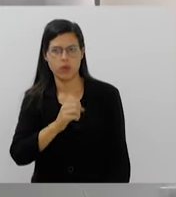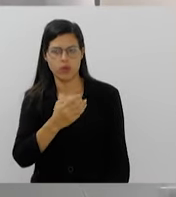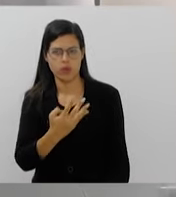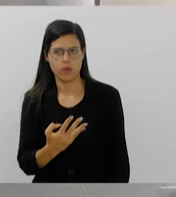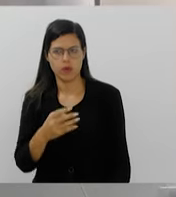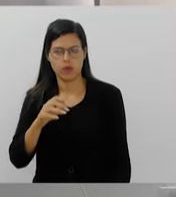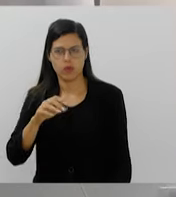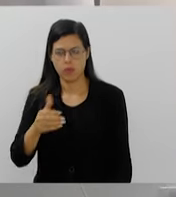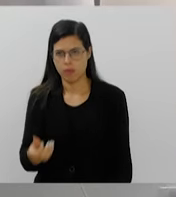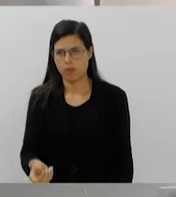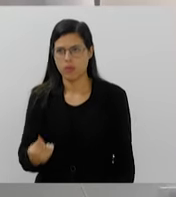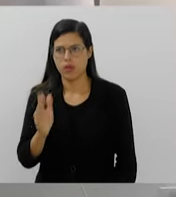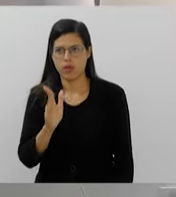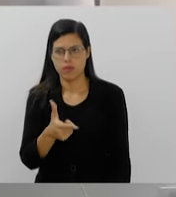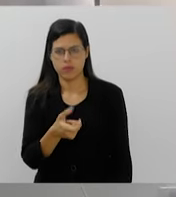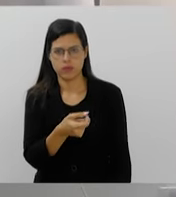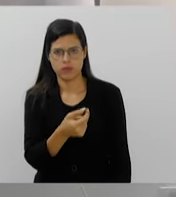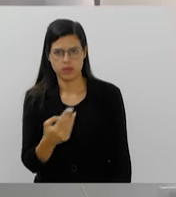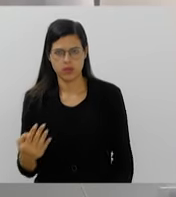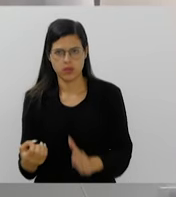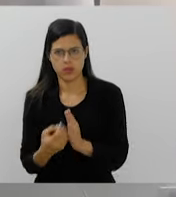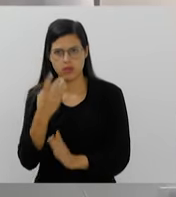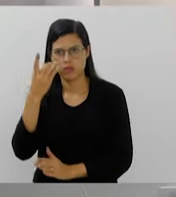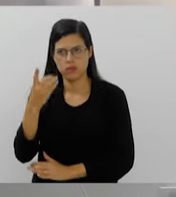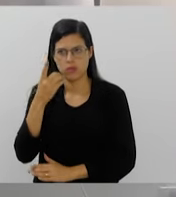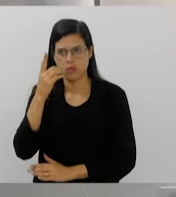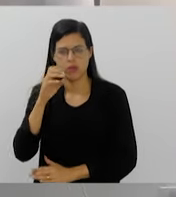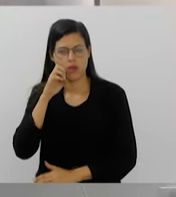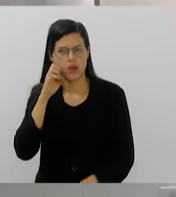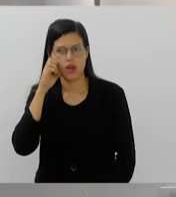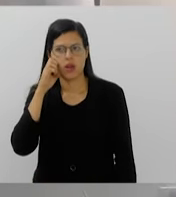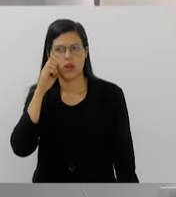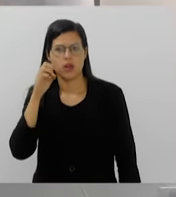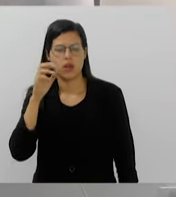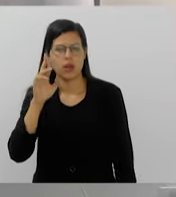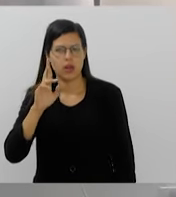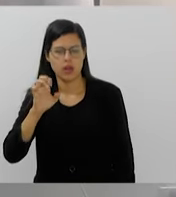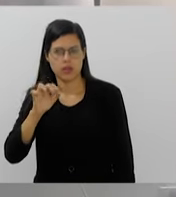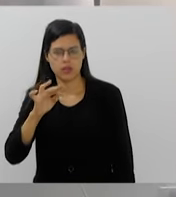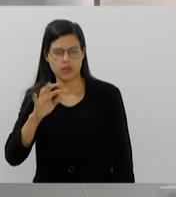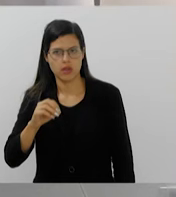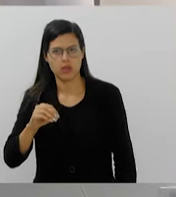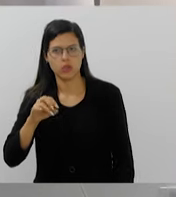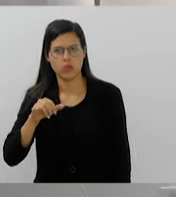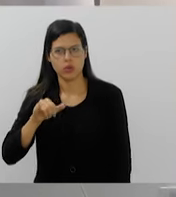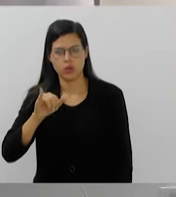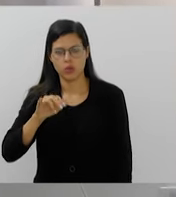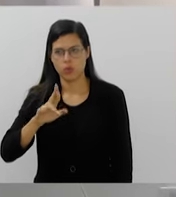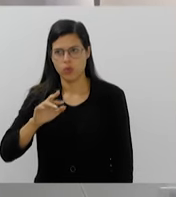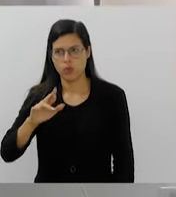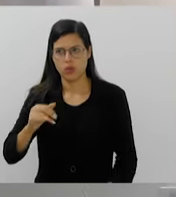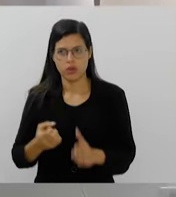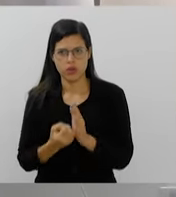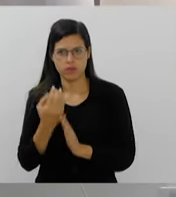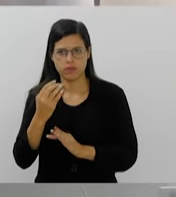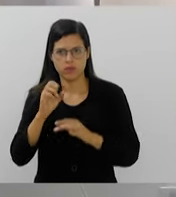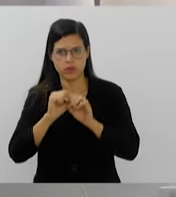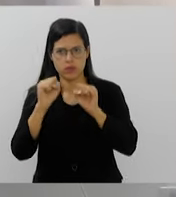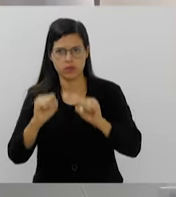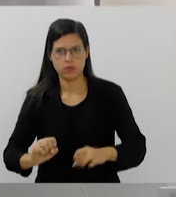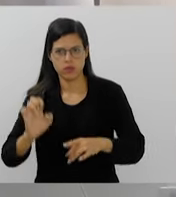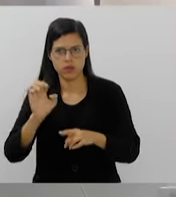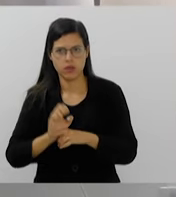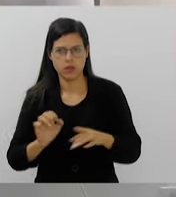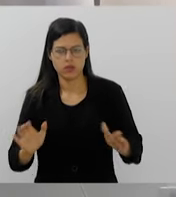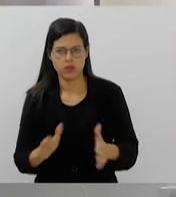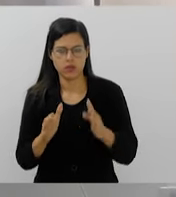de 23, de autoria dos deputados Érica Takimoto, Renato Machado e Yuri, que institui o Sistema Estadual de Promoção à